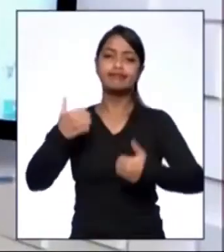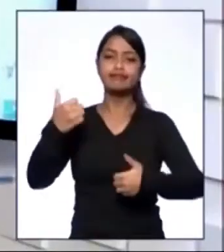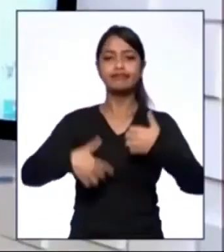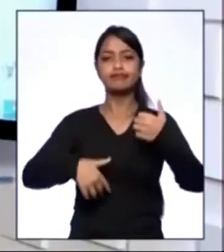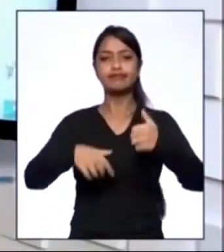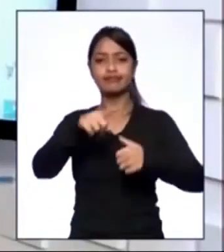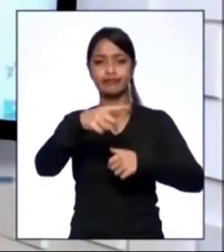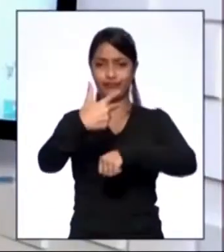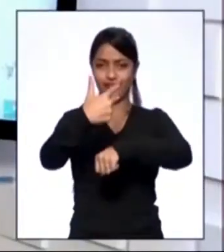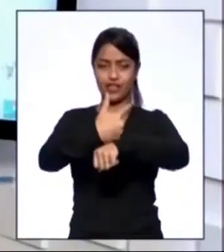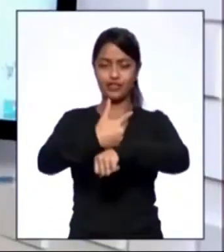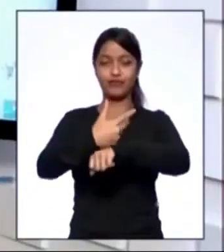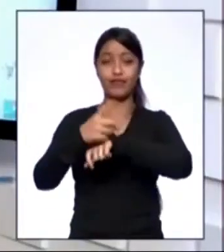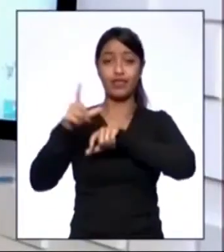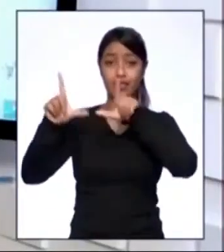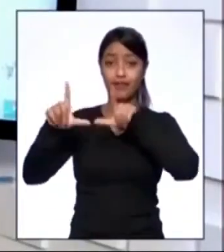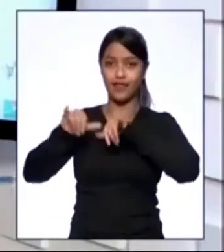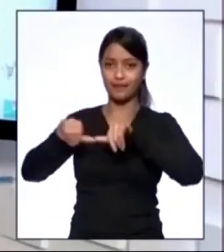né?